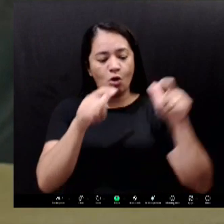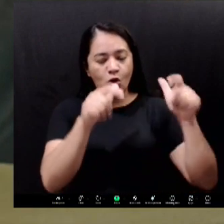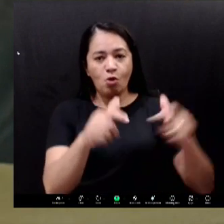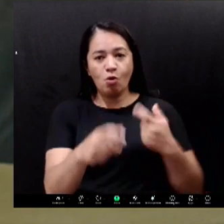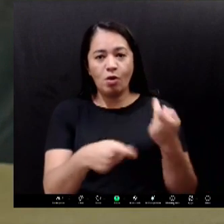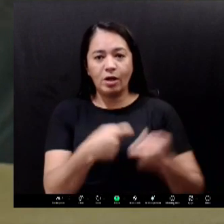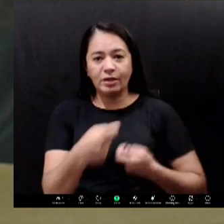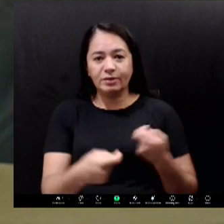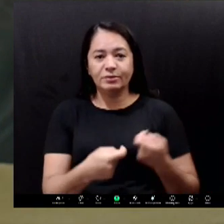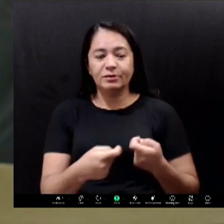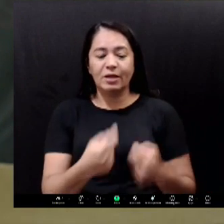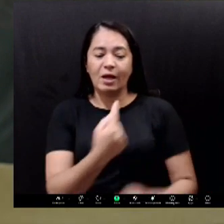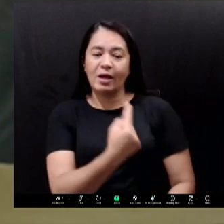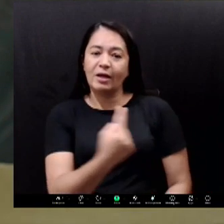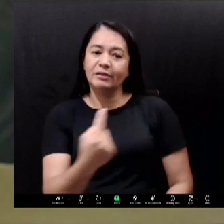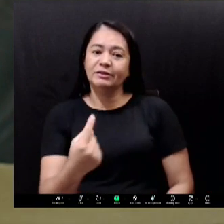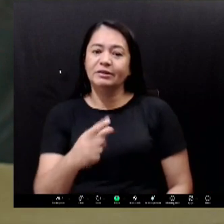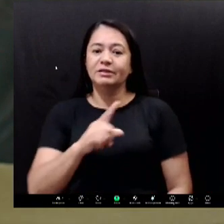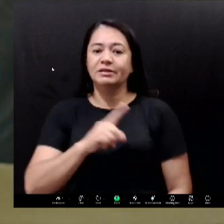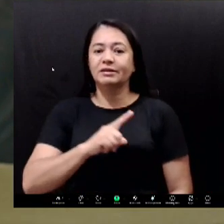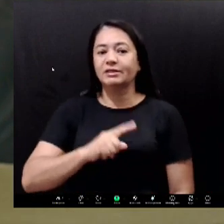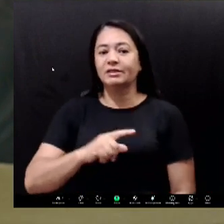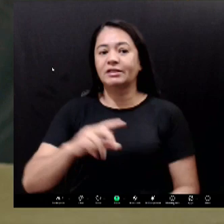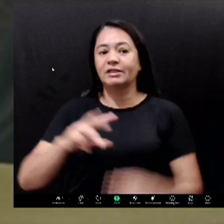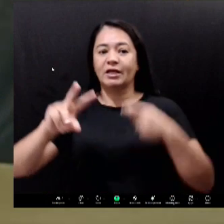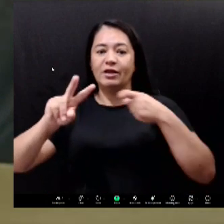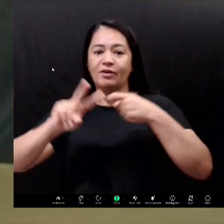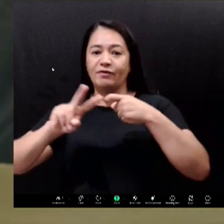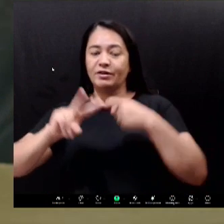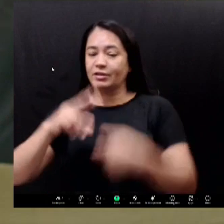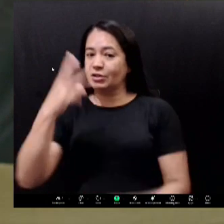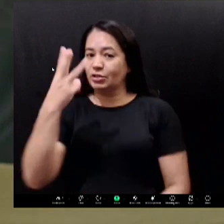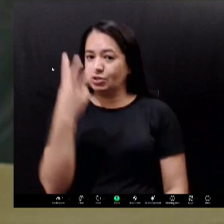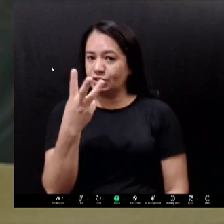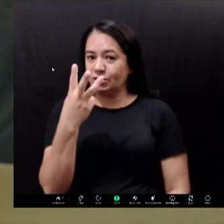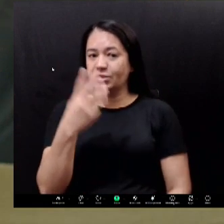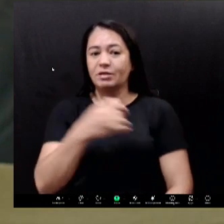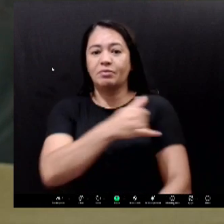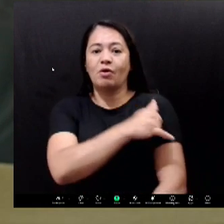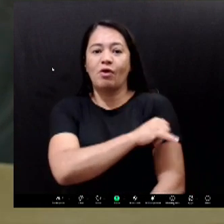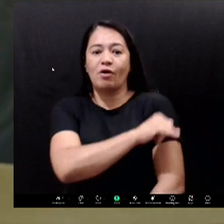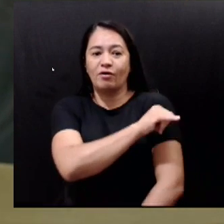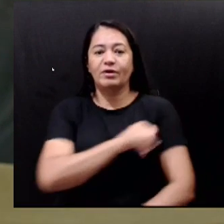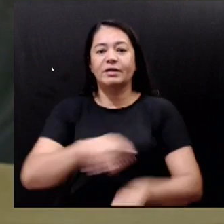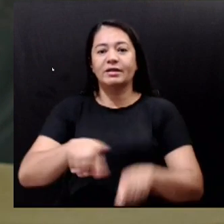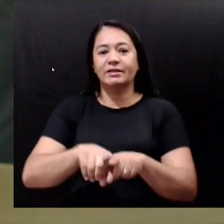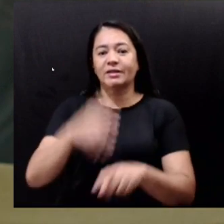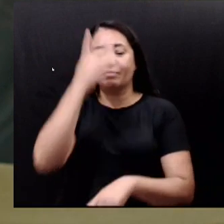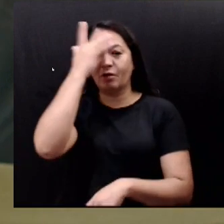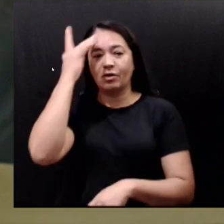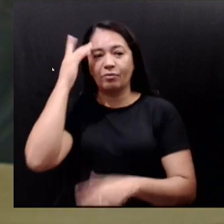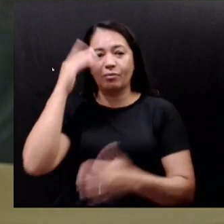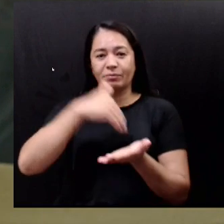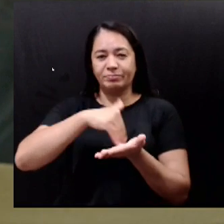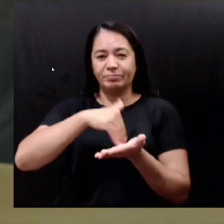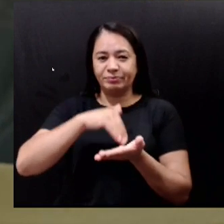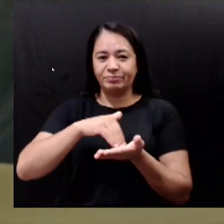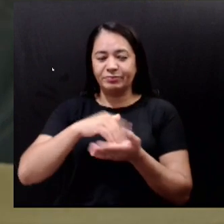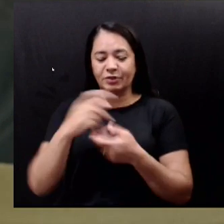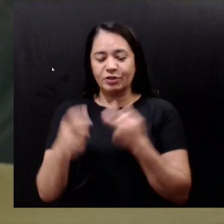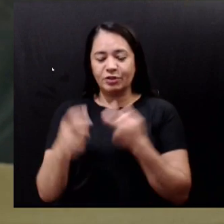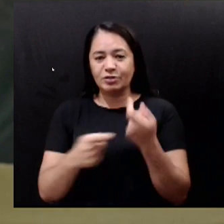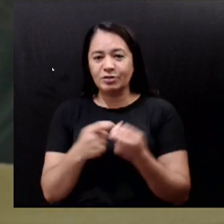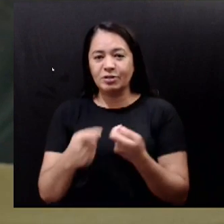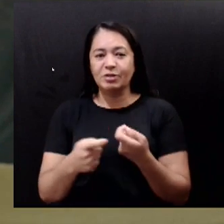é composta por 3 médicos veterinários, um auxiliar de enfermagem e uma recepcionista. A gestão do serviço é da Secretaria do Clima,